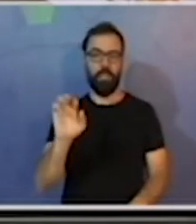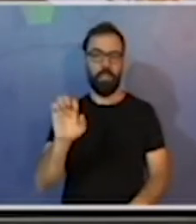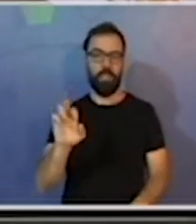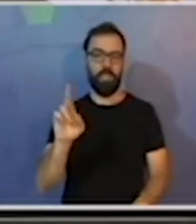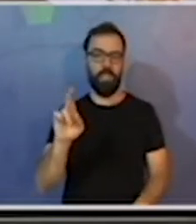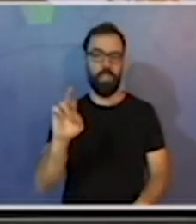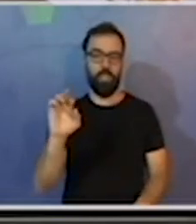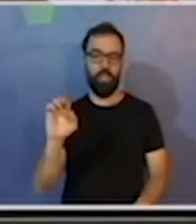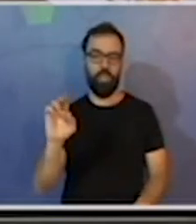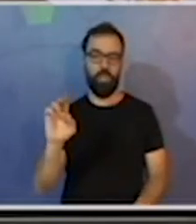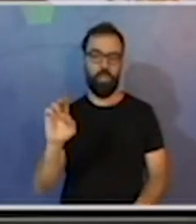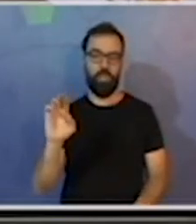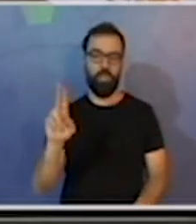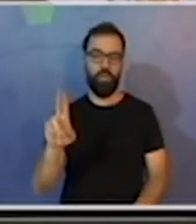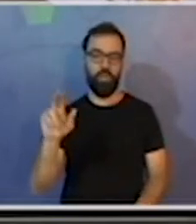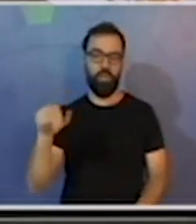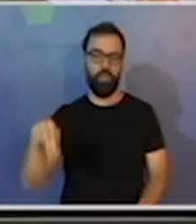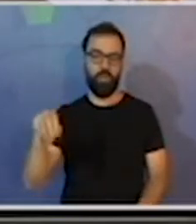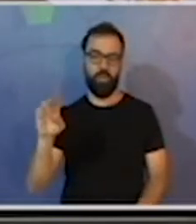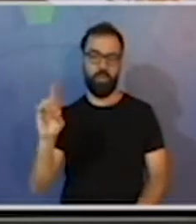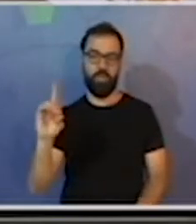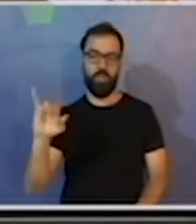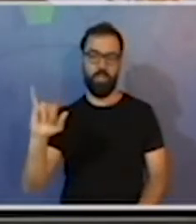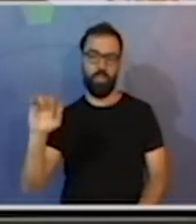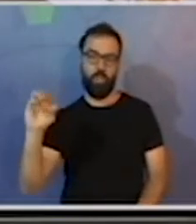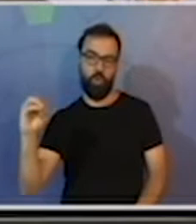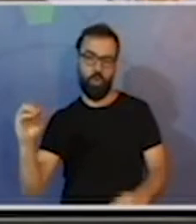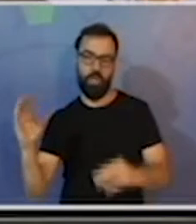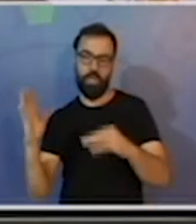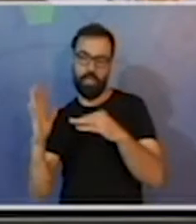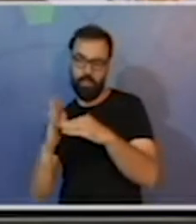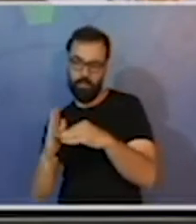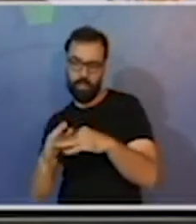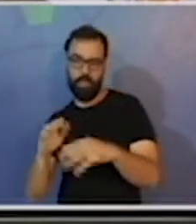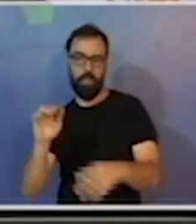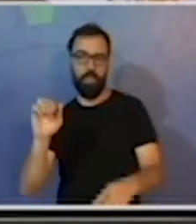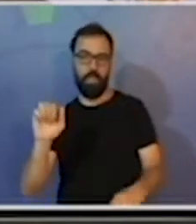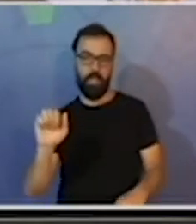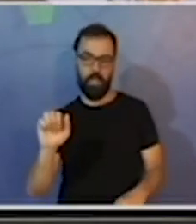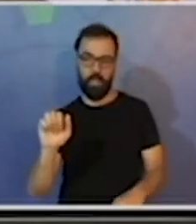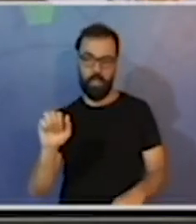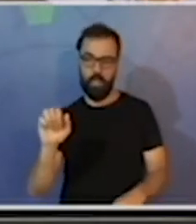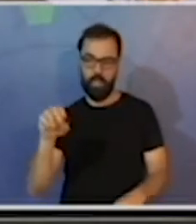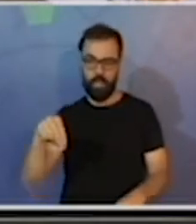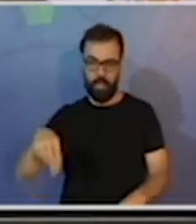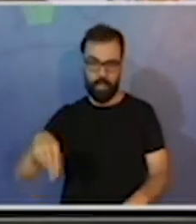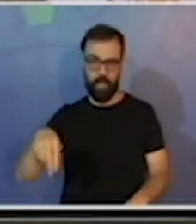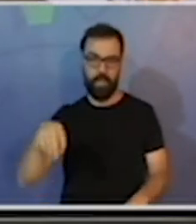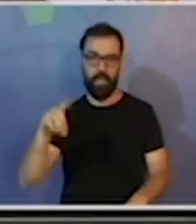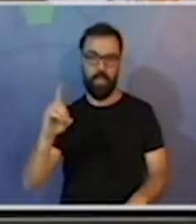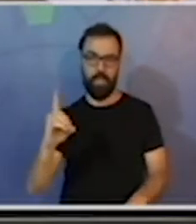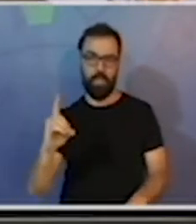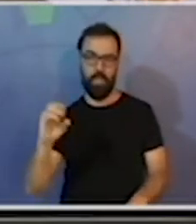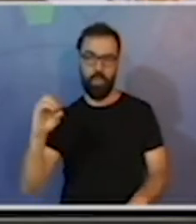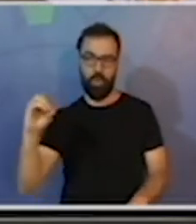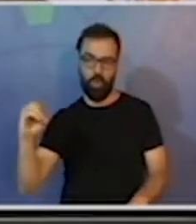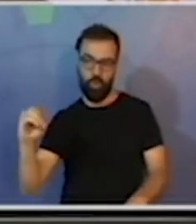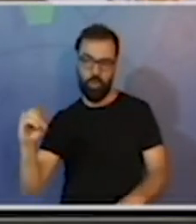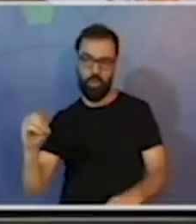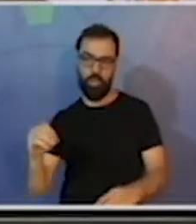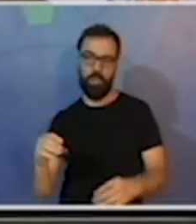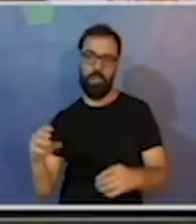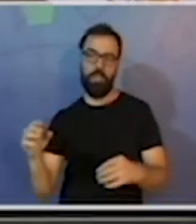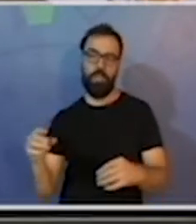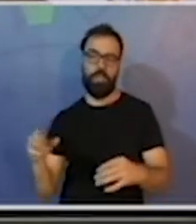terminando Vamos pensar no Generoso e o particípio em crencado vejamos aí